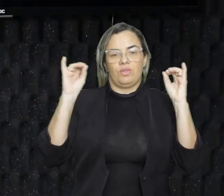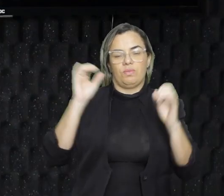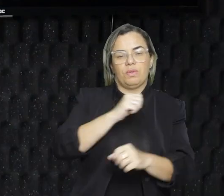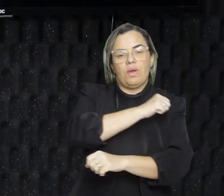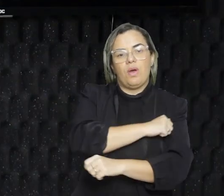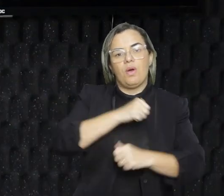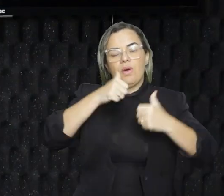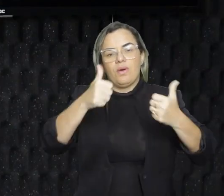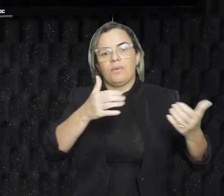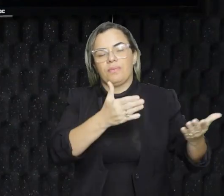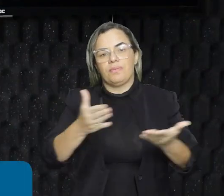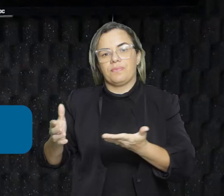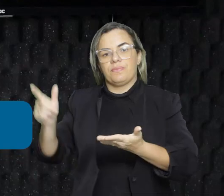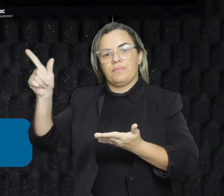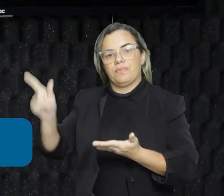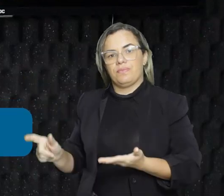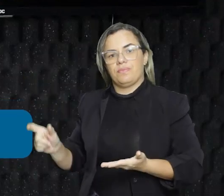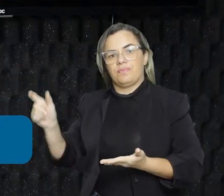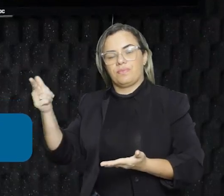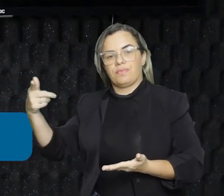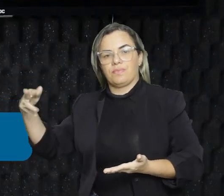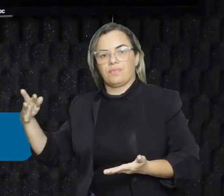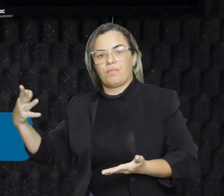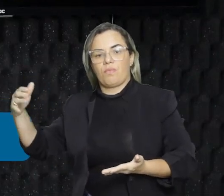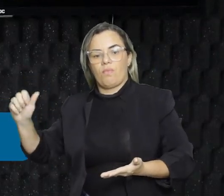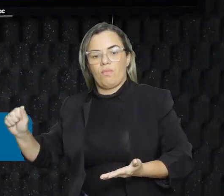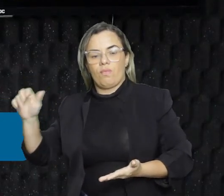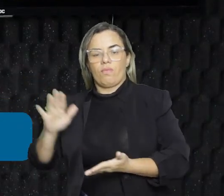aí, pessoal, tudo bem? Professor Paulo Gereba, de História.